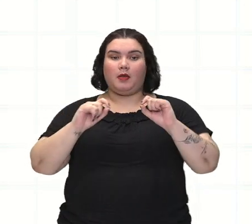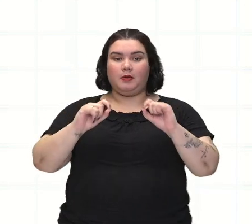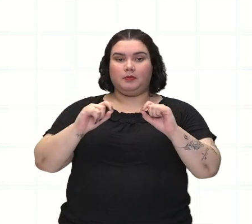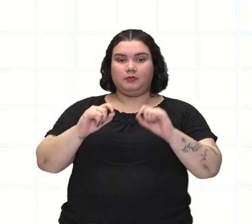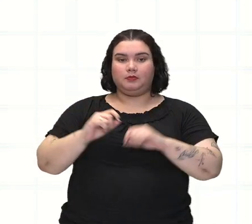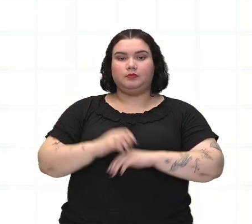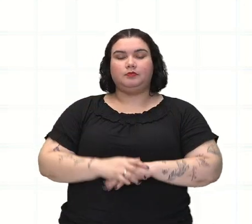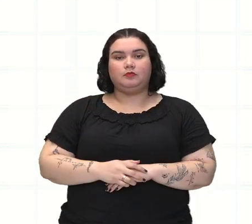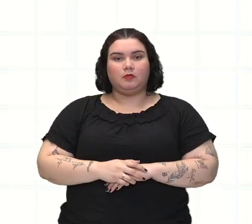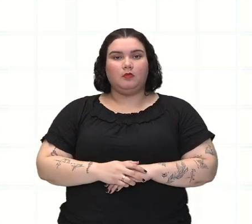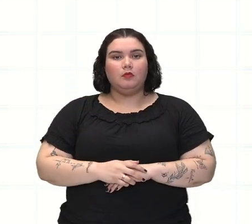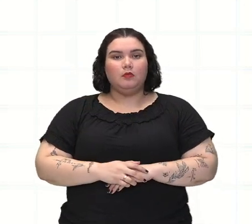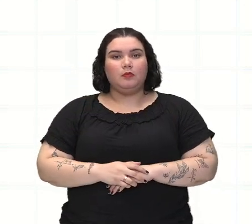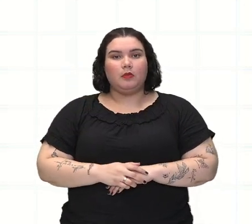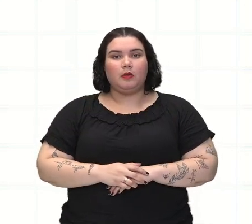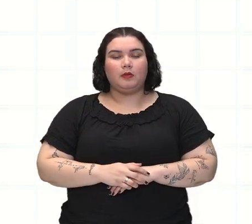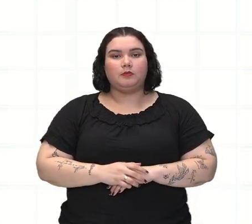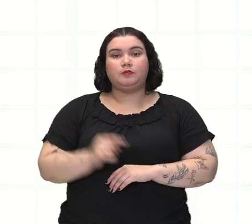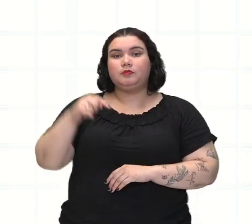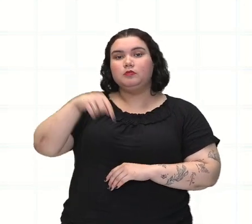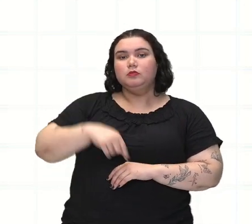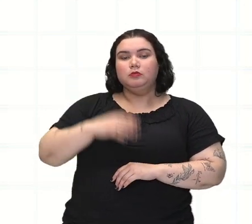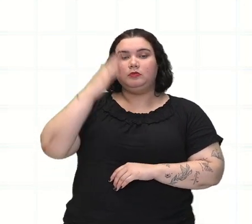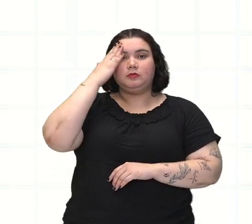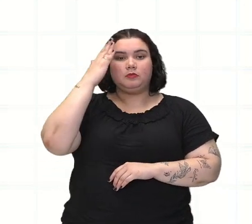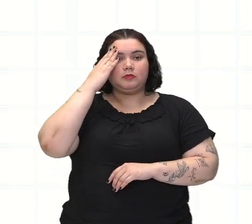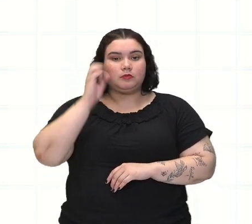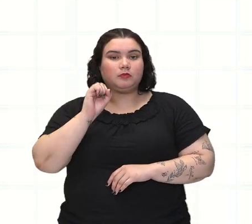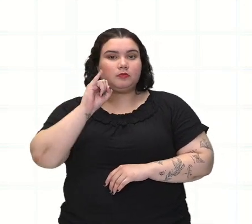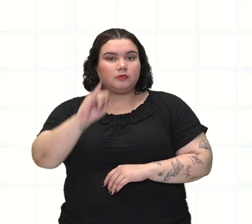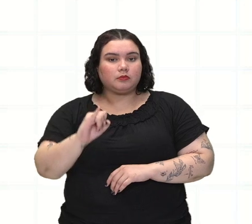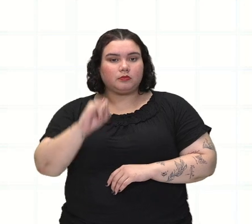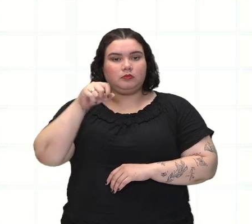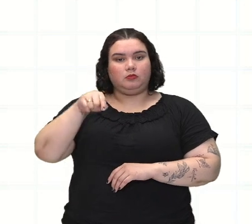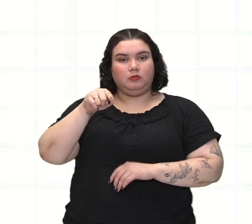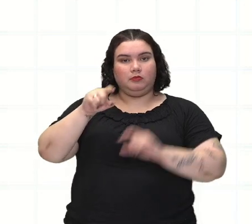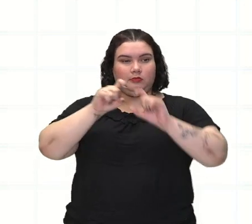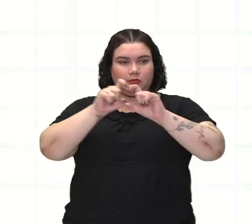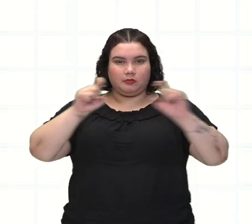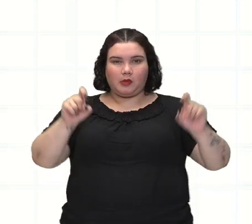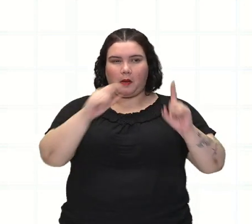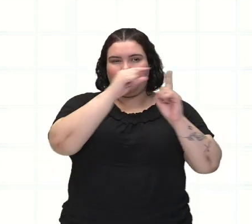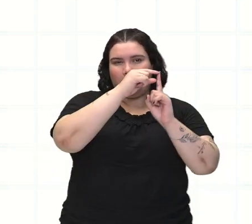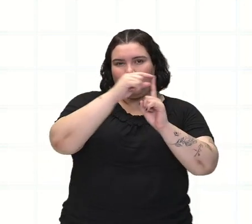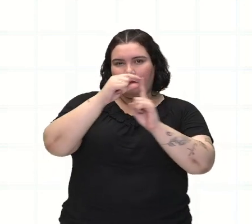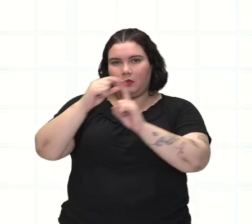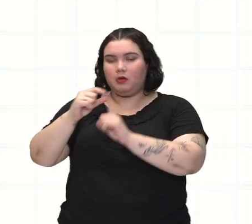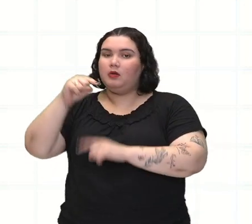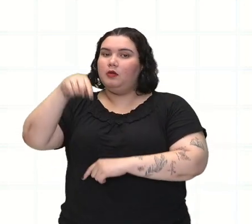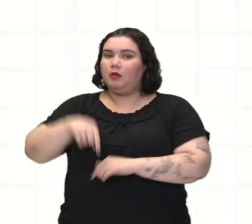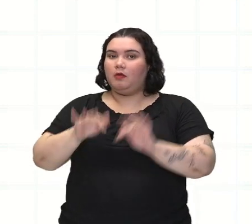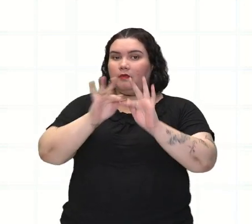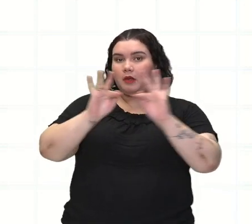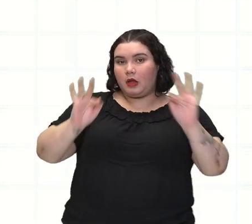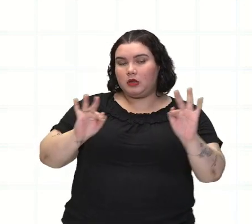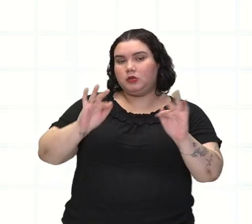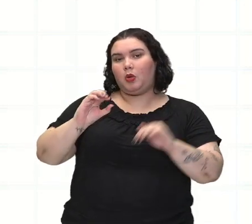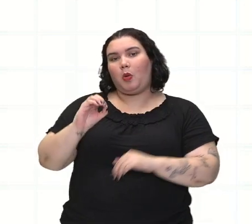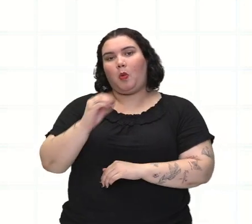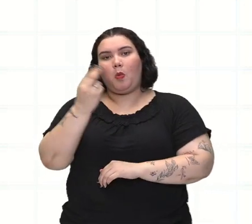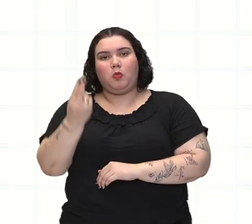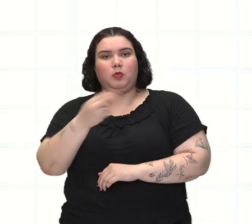terá papel importante para definir se um enunciado é uma